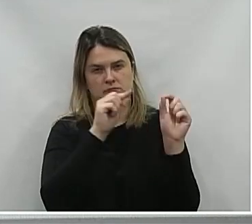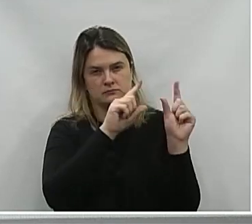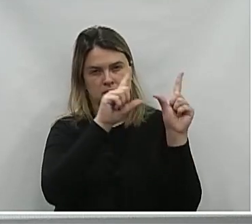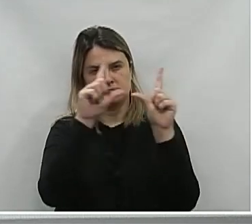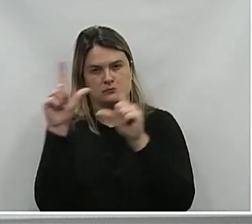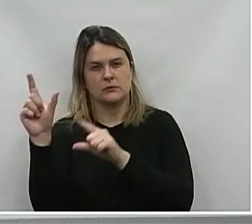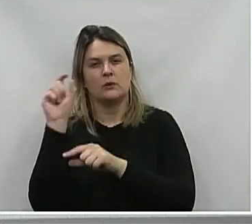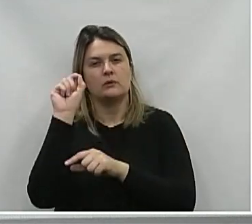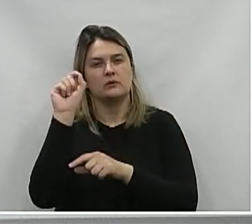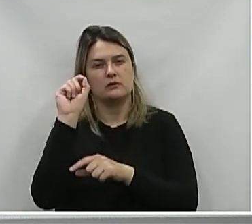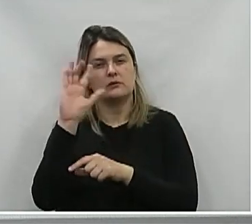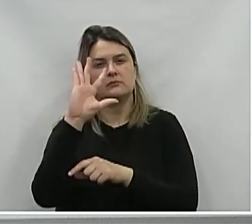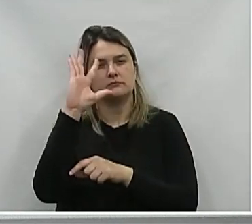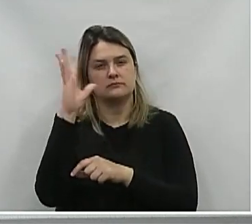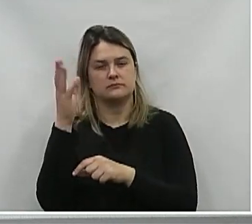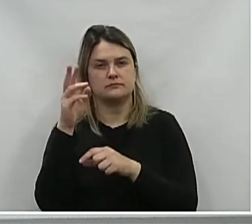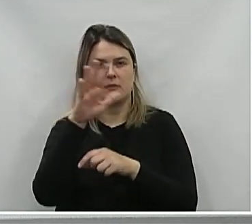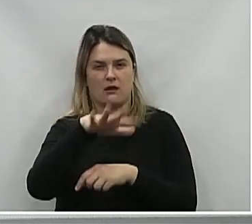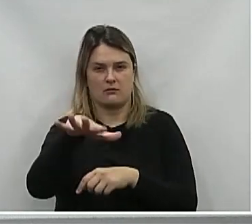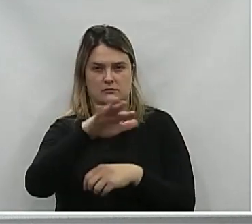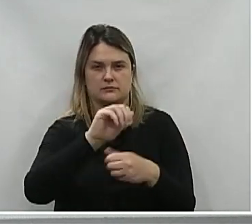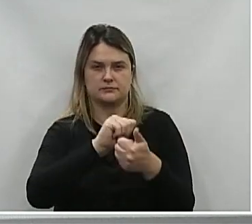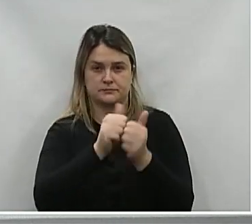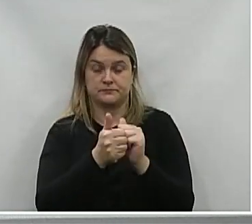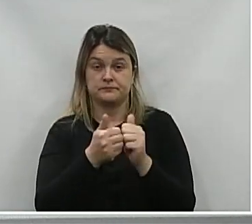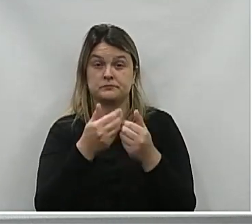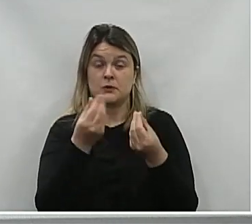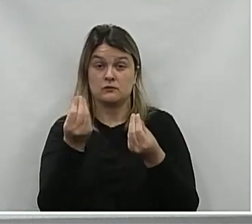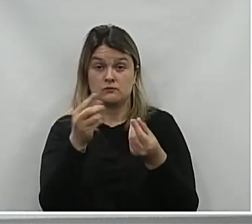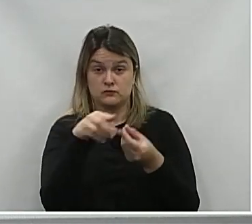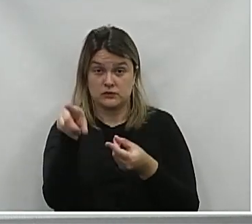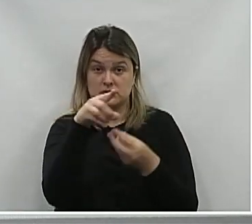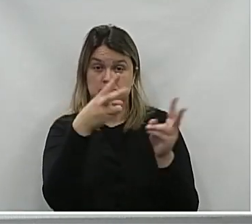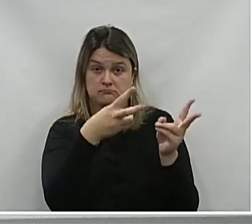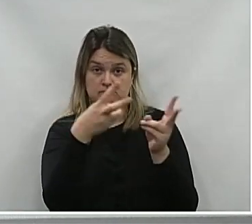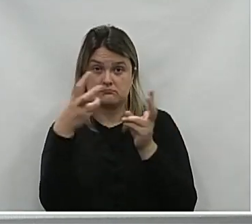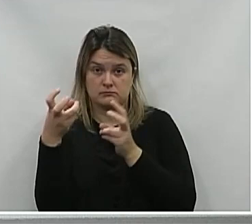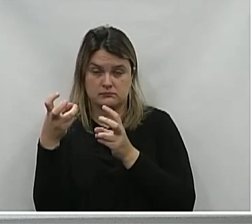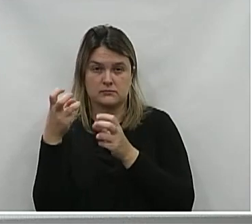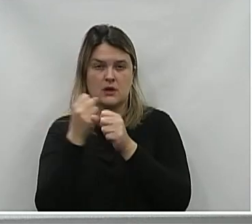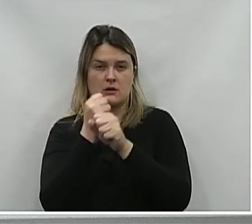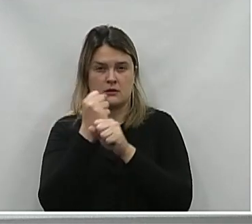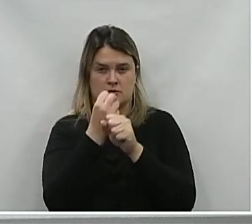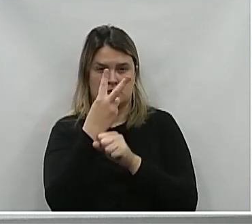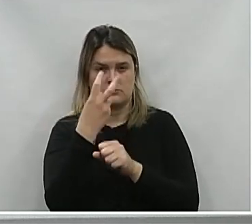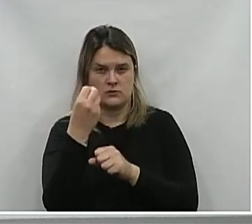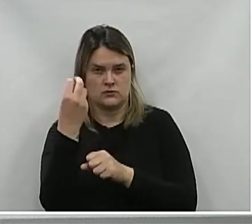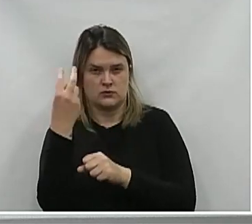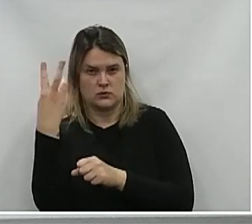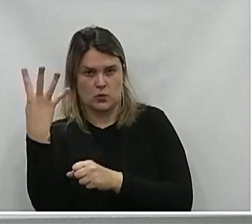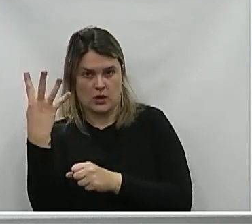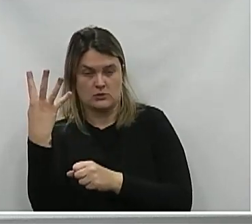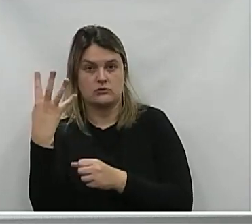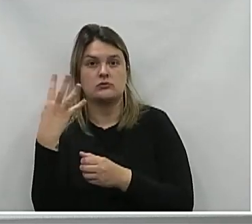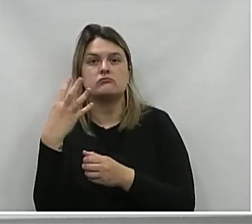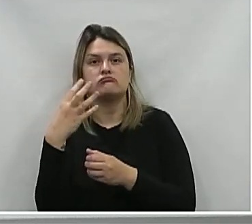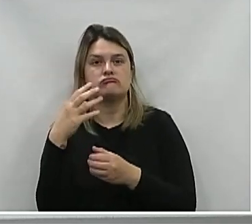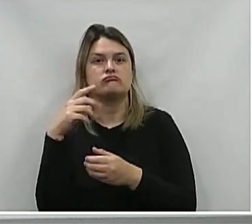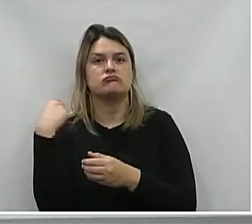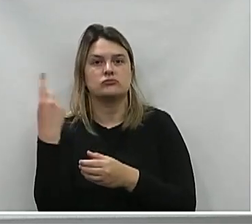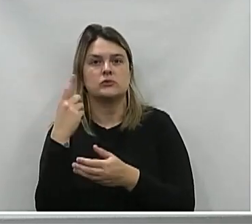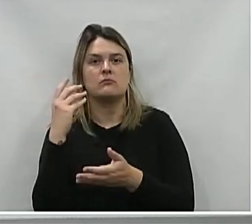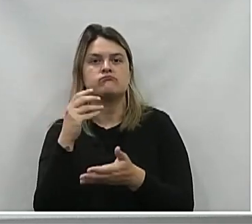está acontecendo em relação ao esporte. Bom, como vocês já perceberam, a partir de 2024 as transferências serão fundo a